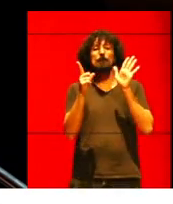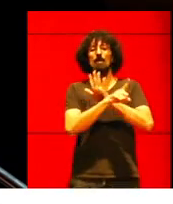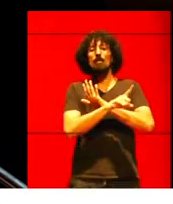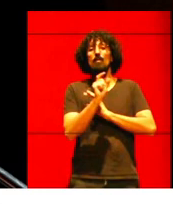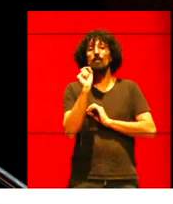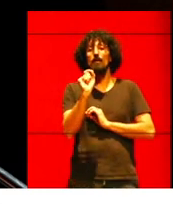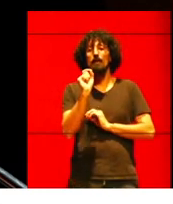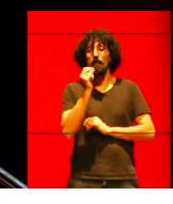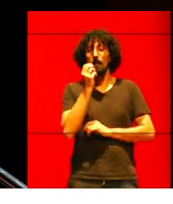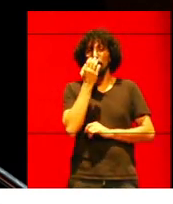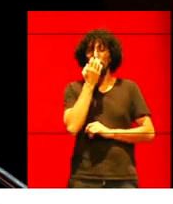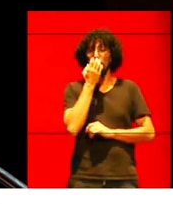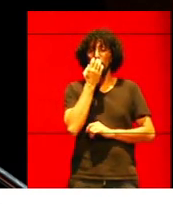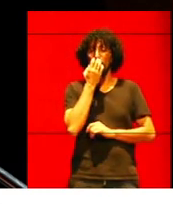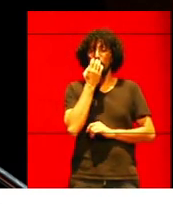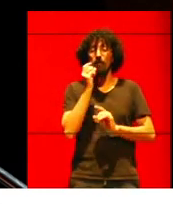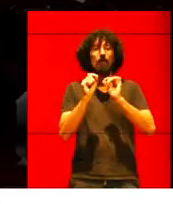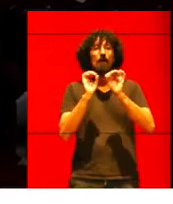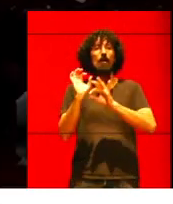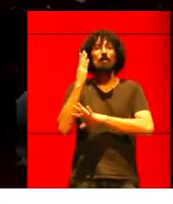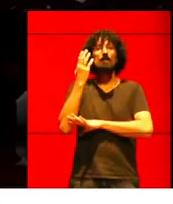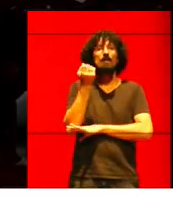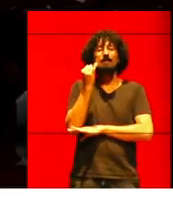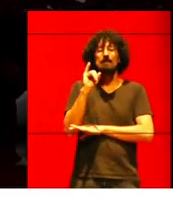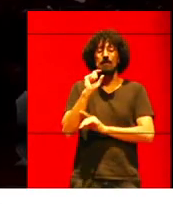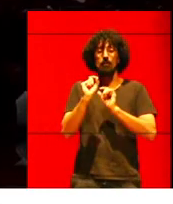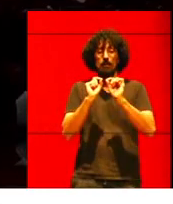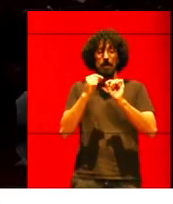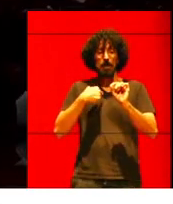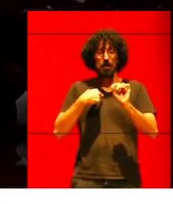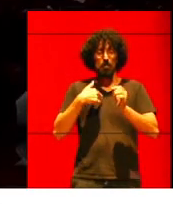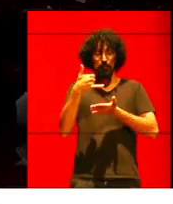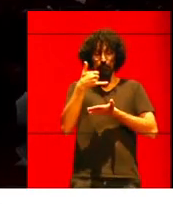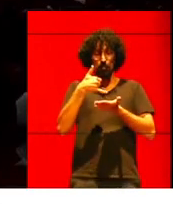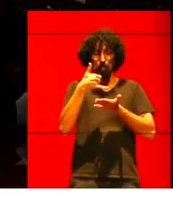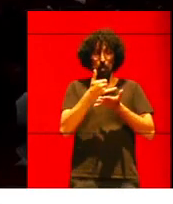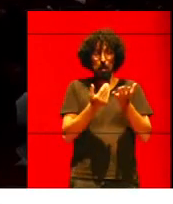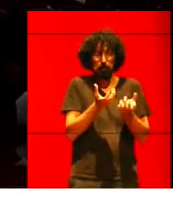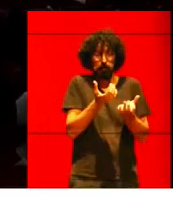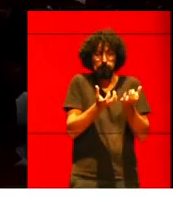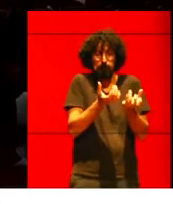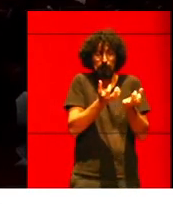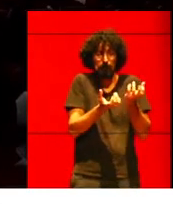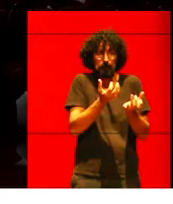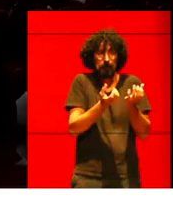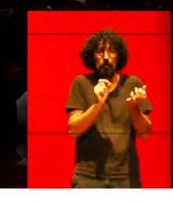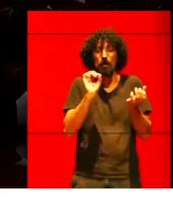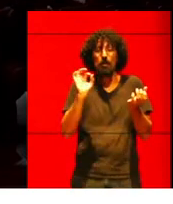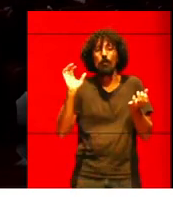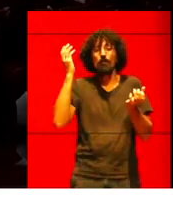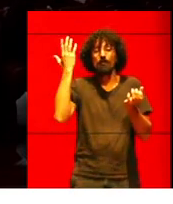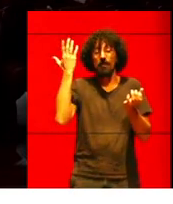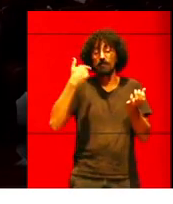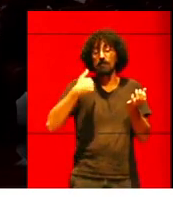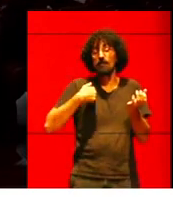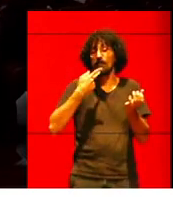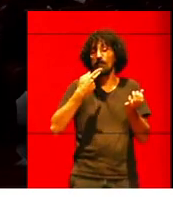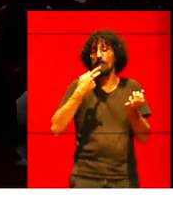perguntou aqui o que acontece quando eu fervo, quando eu aqueço um óleo que eu acabei de falar que